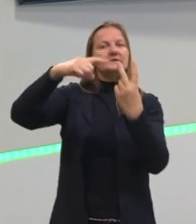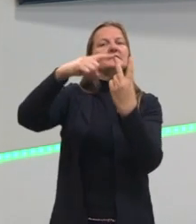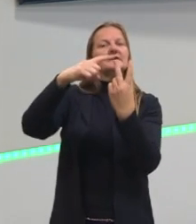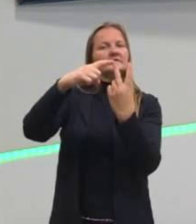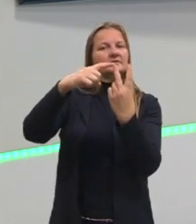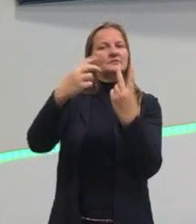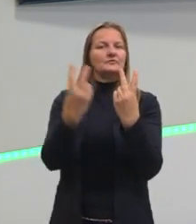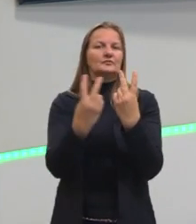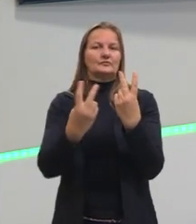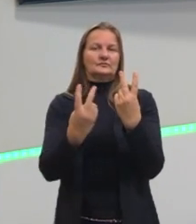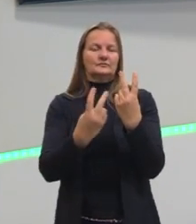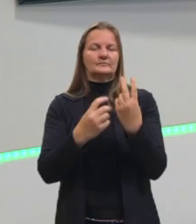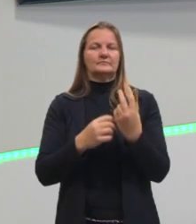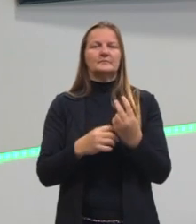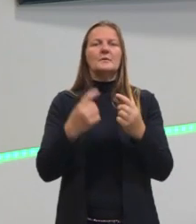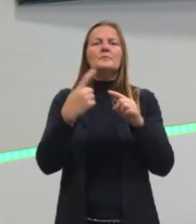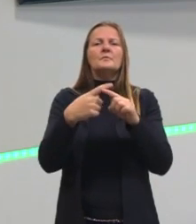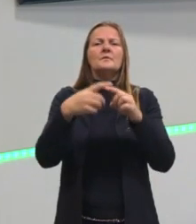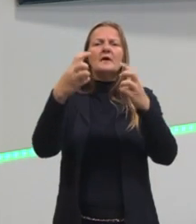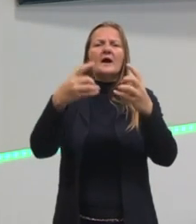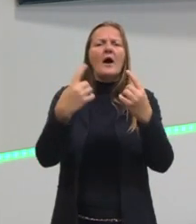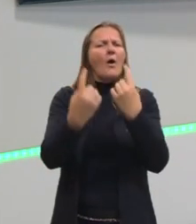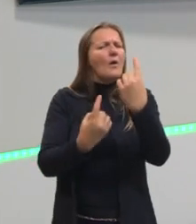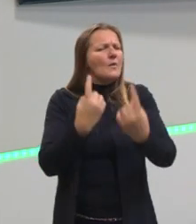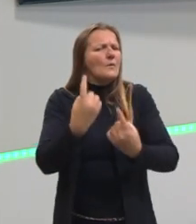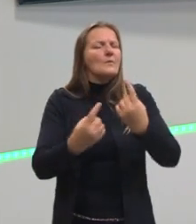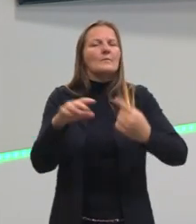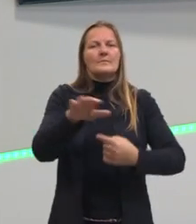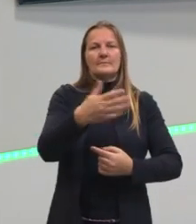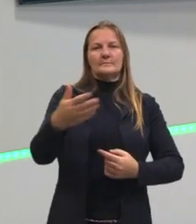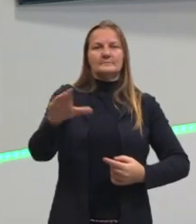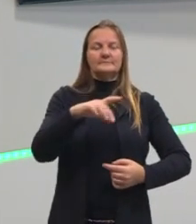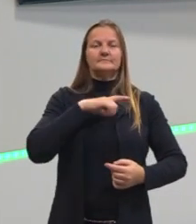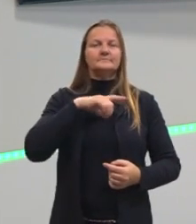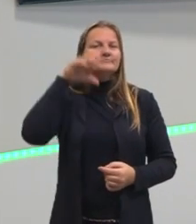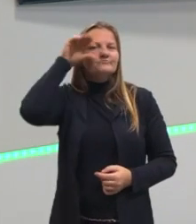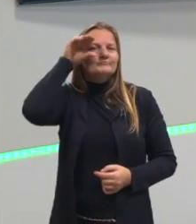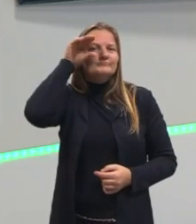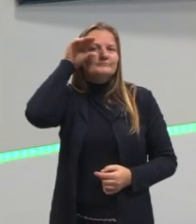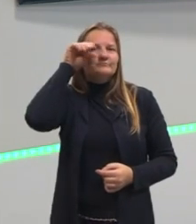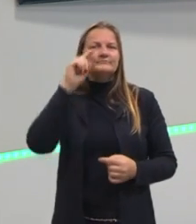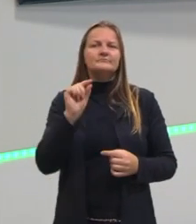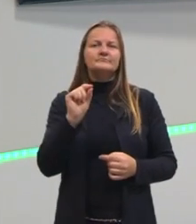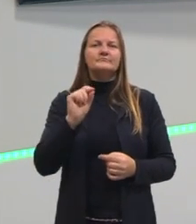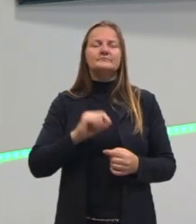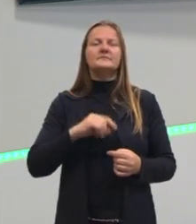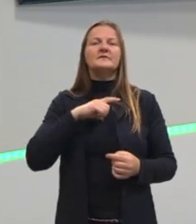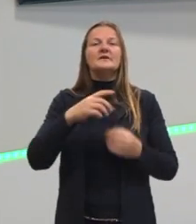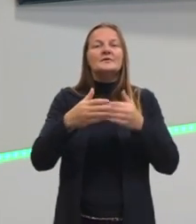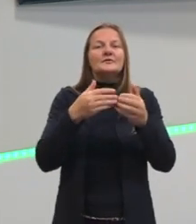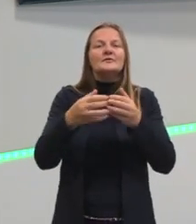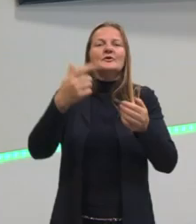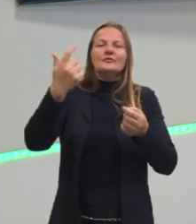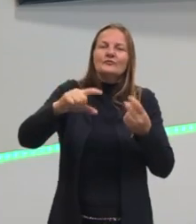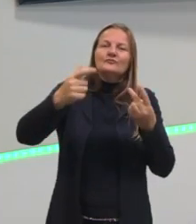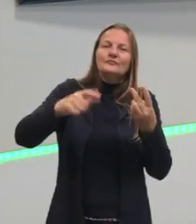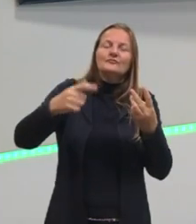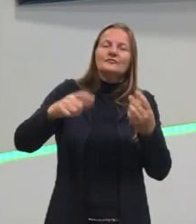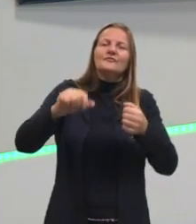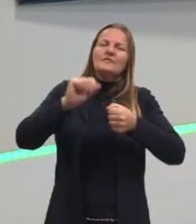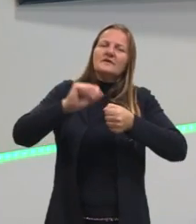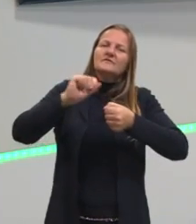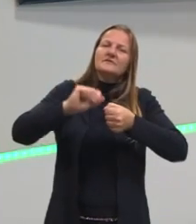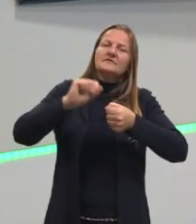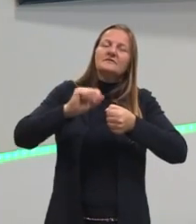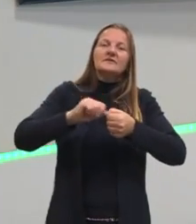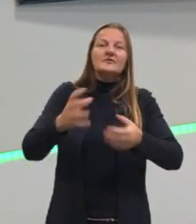como da radiciação tá porque em alguns casos né a gente observa o seguinte aqui de tanta gente repetir aquela operação